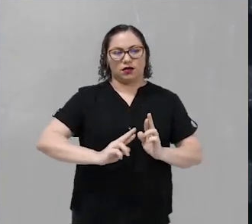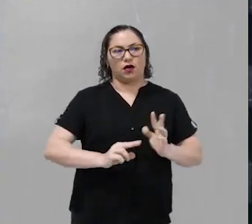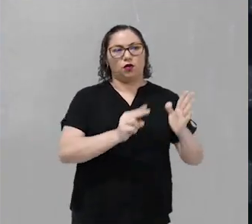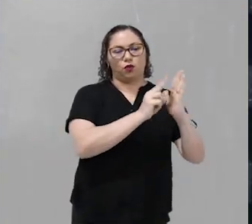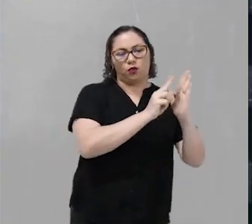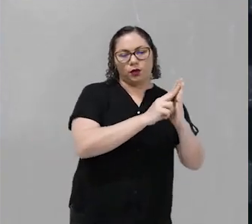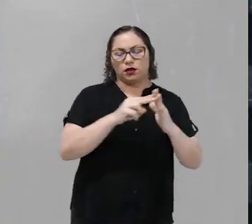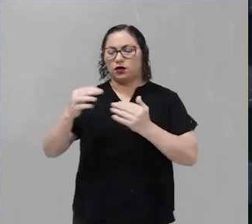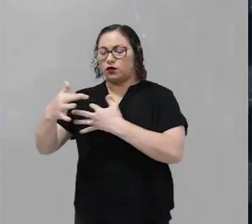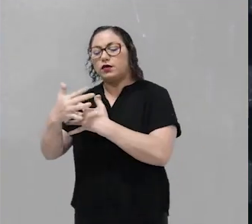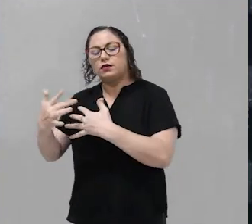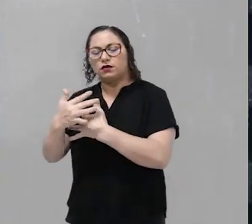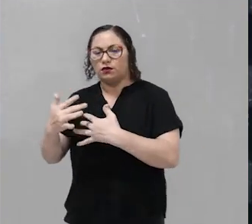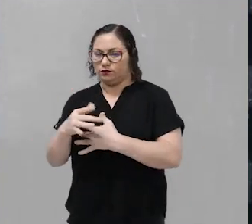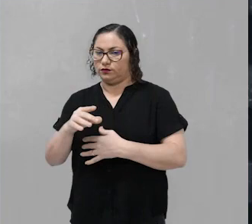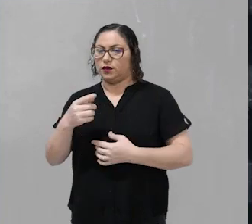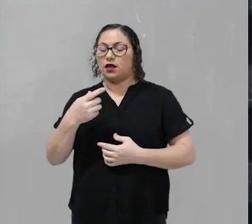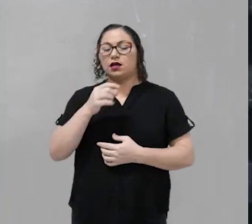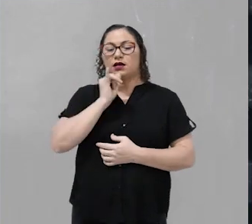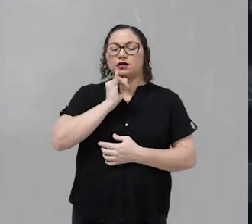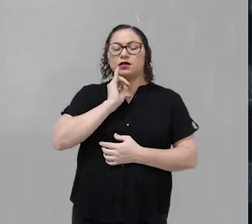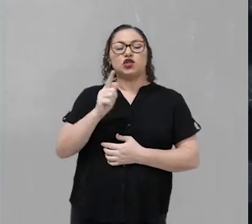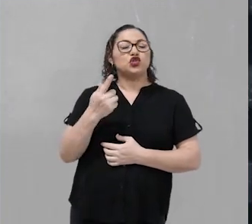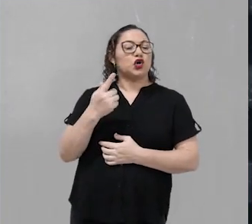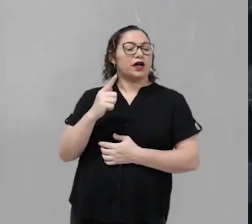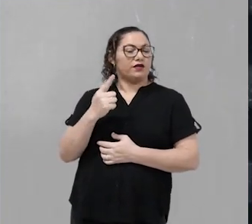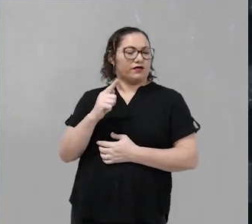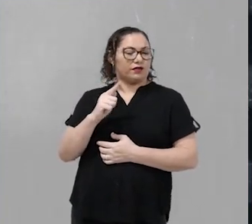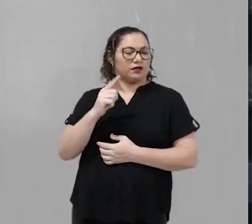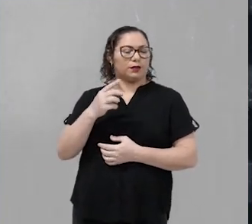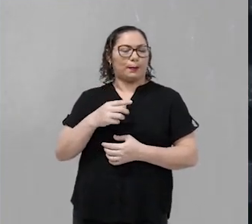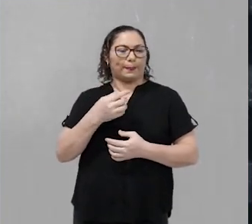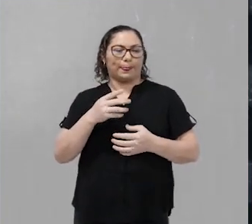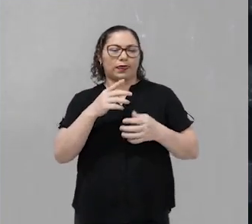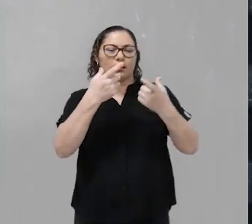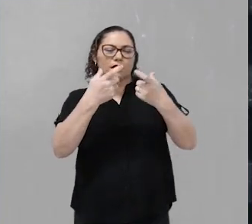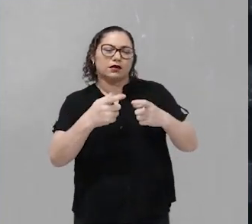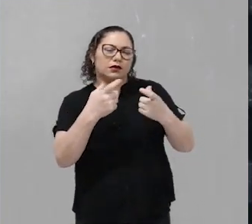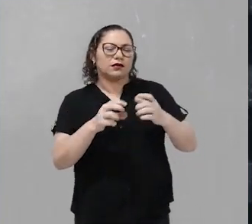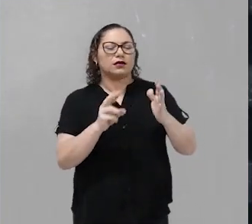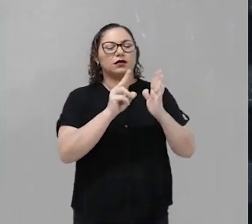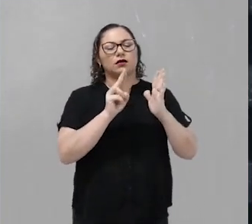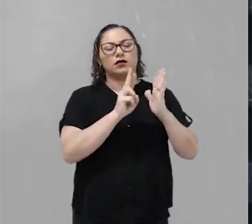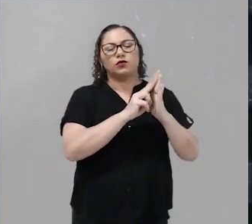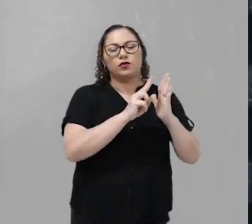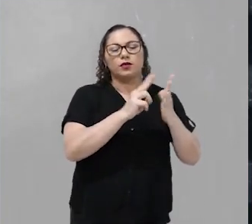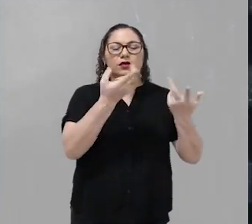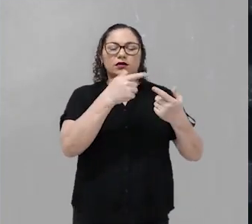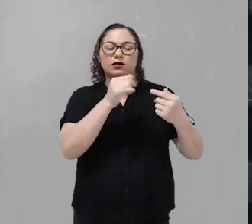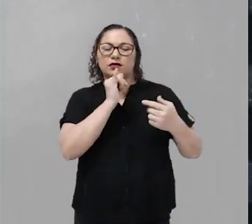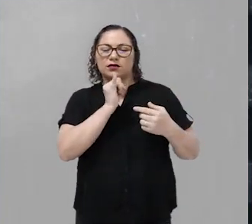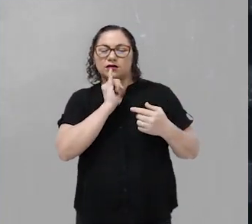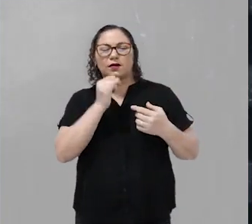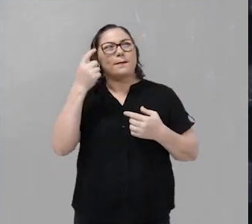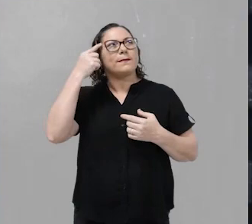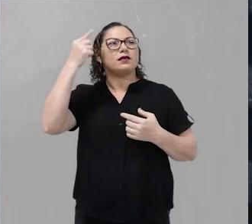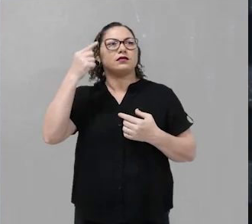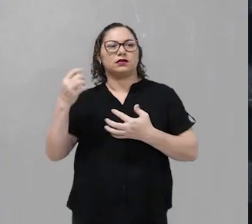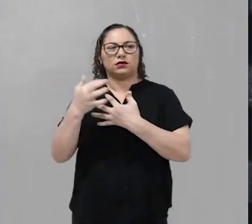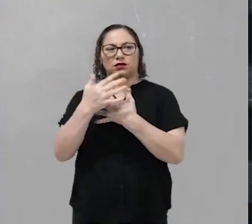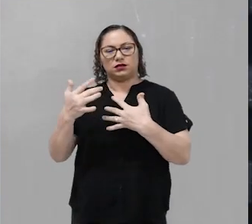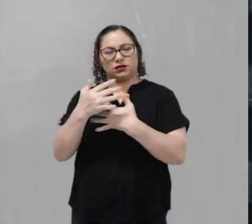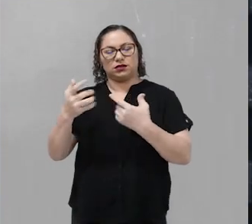cidade. Então, na geografia, por exemplo, quando a gente se refere ao espaço urbano, a gente está se referindo à ideia de cidade como sede